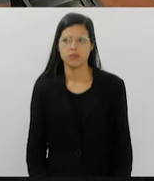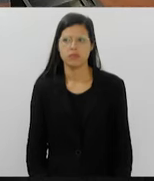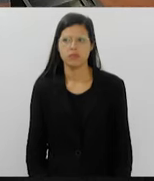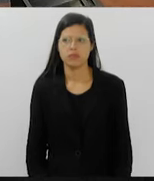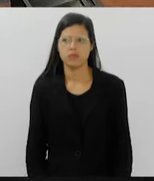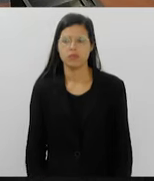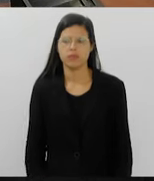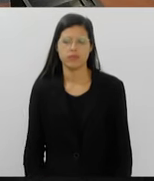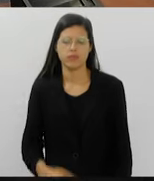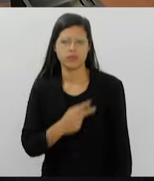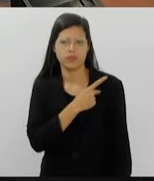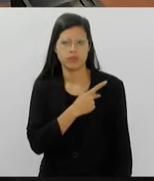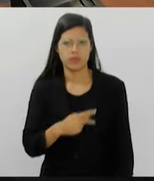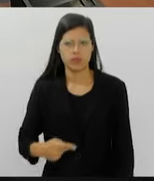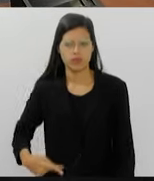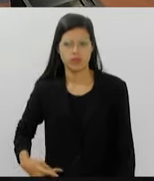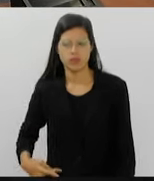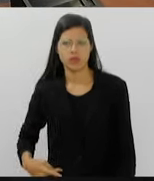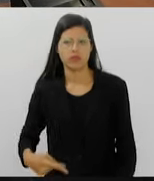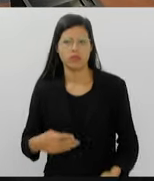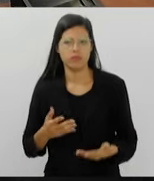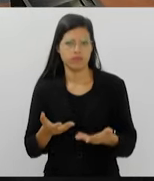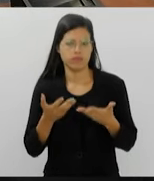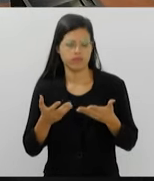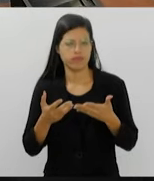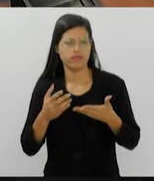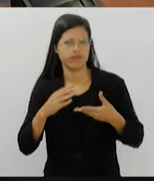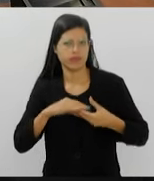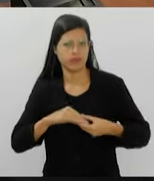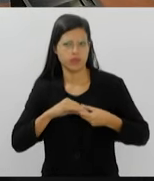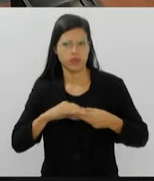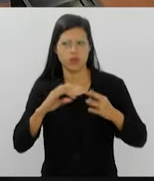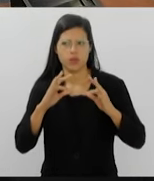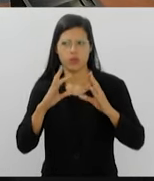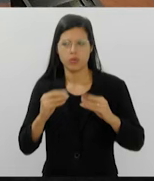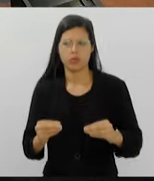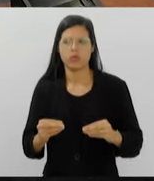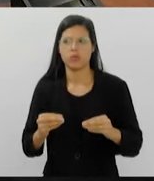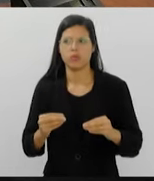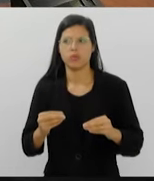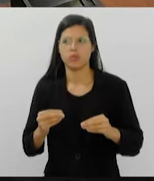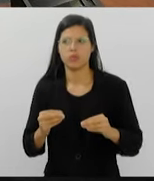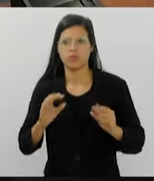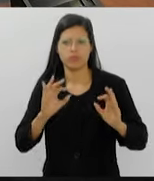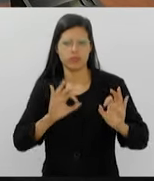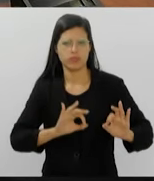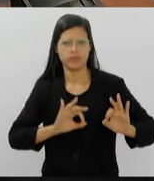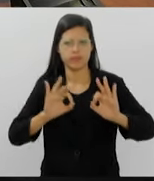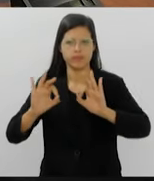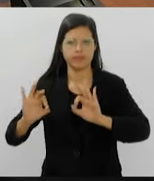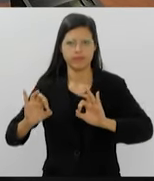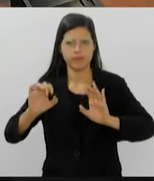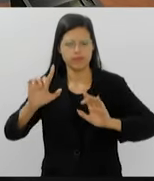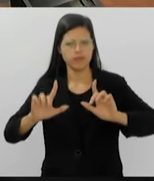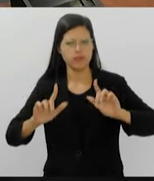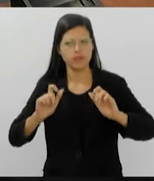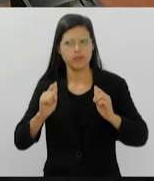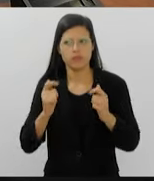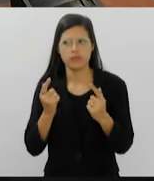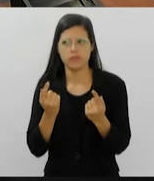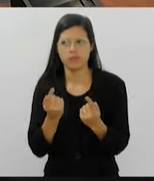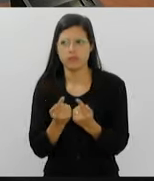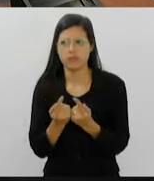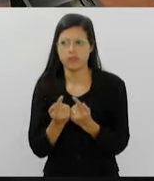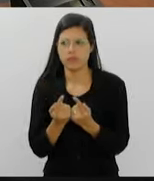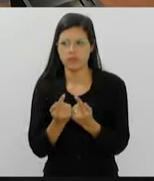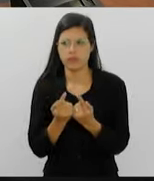Senhor presidente, quero saudar a todos que aqui estão, a todos que nos assistem pela TV Alerge, mas